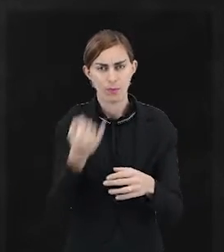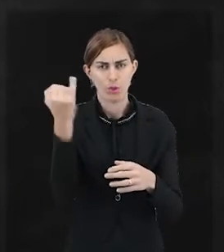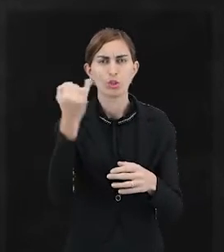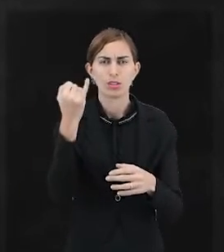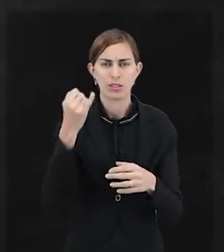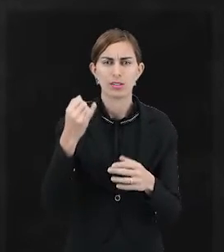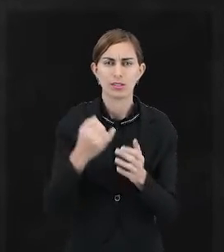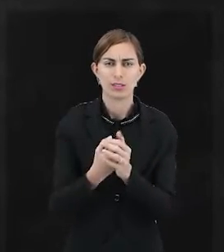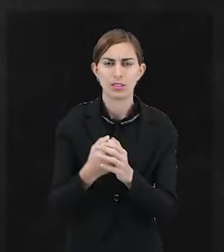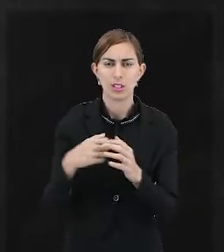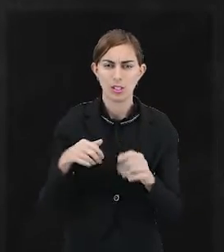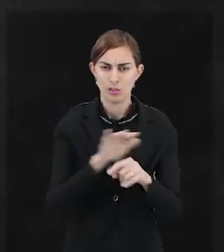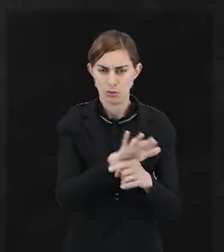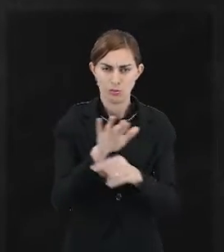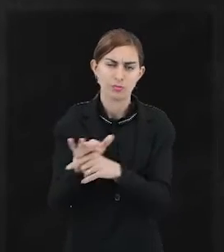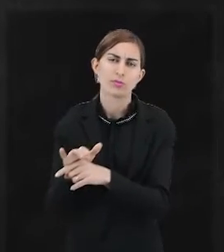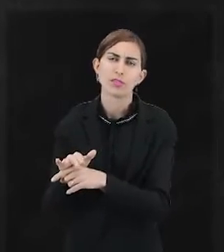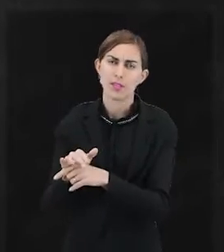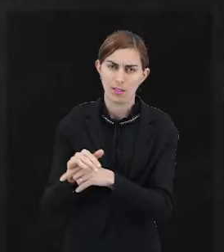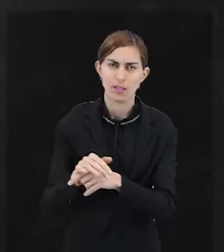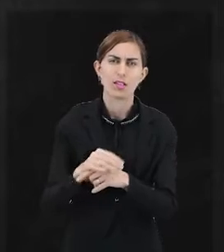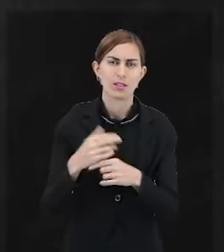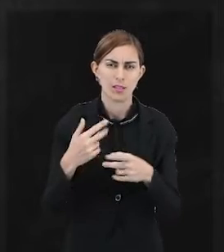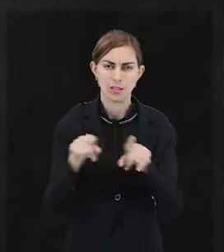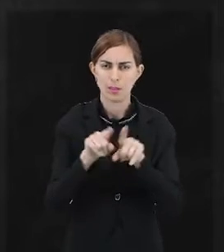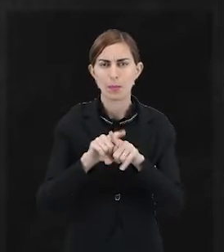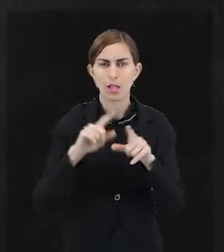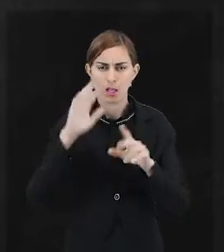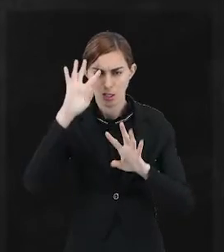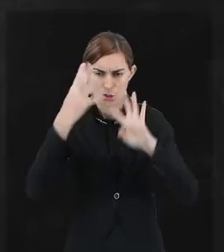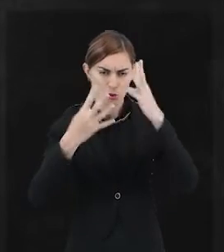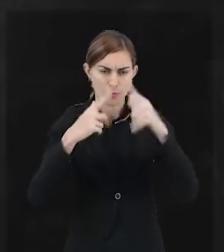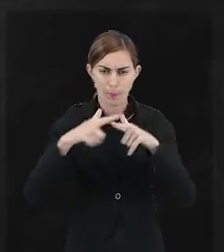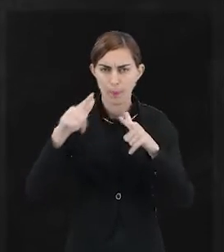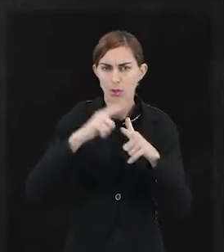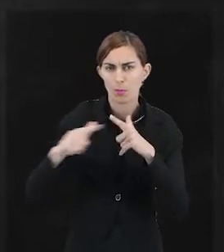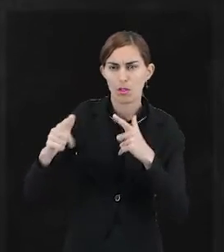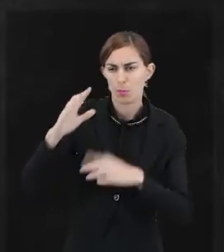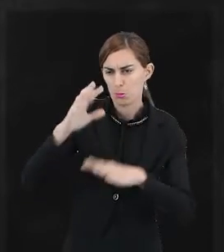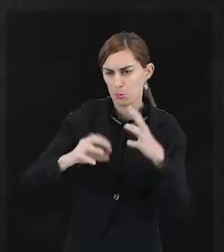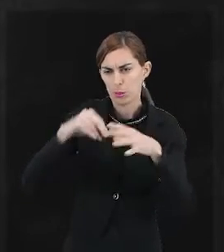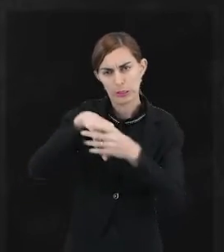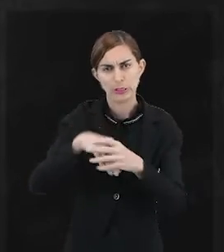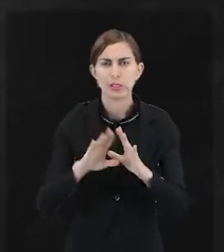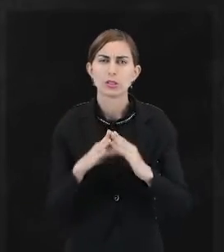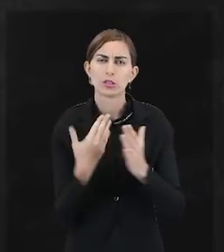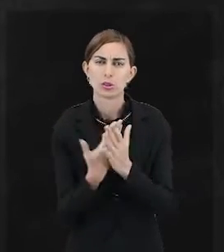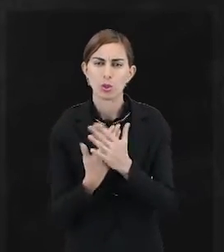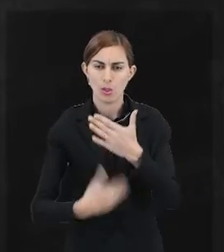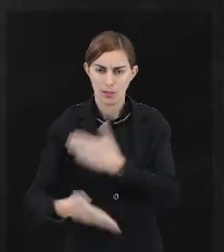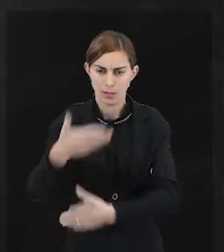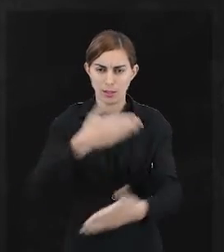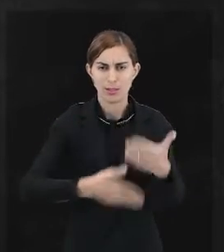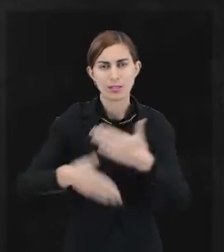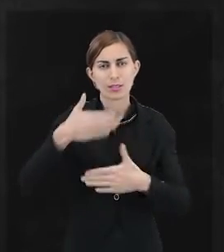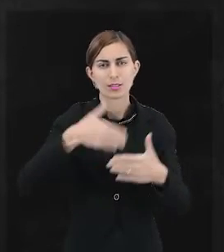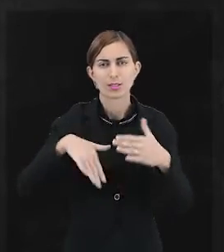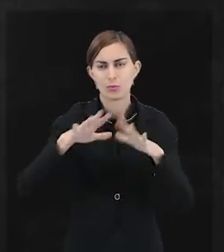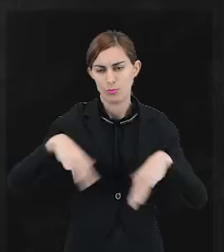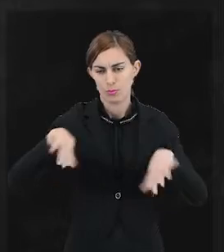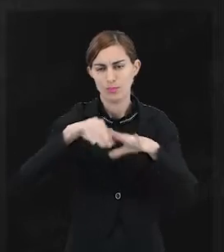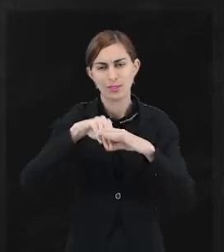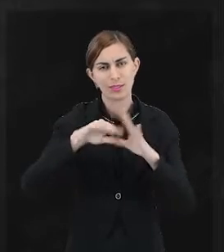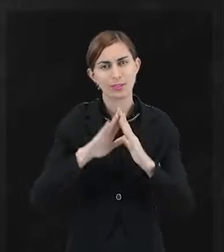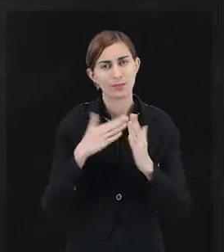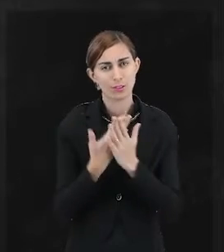importante ferramenta para prevenir e solucionar problemas e conflitos, facilitando assim as relações no ambiente escolar.